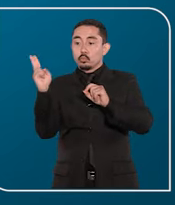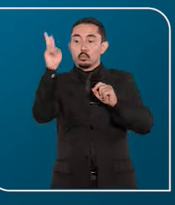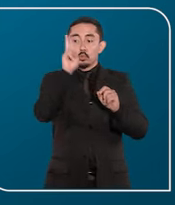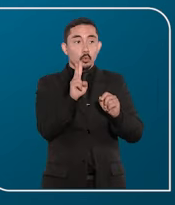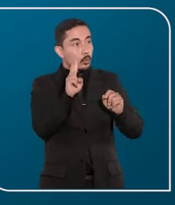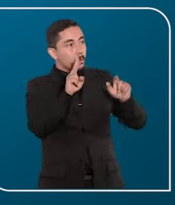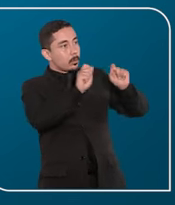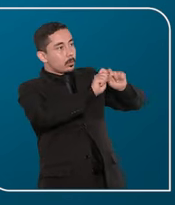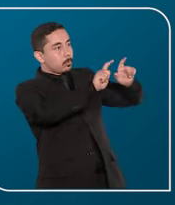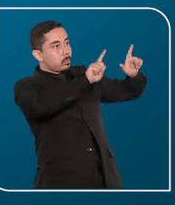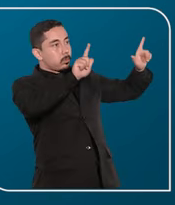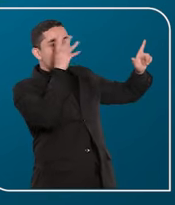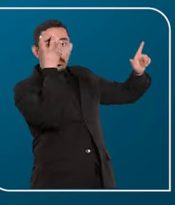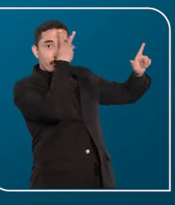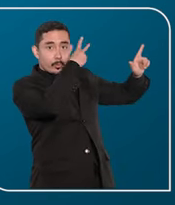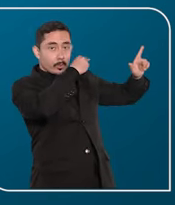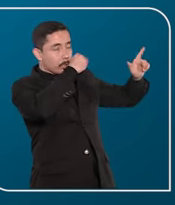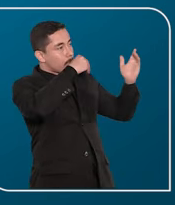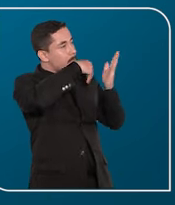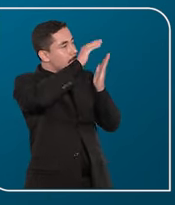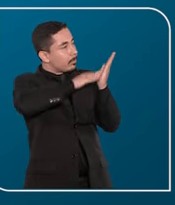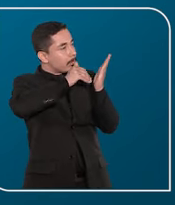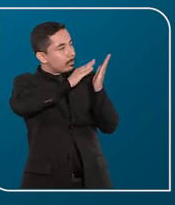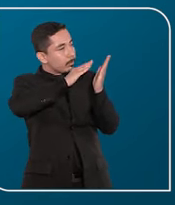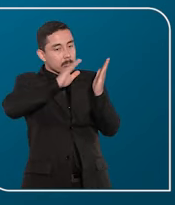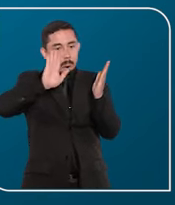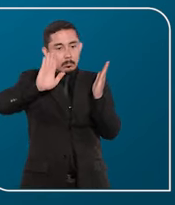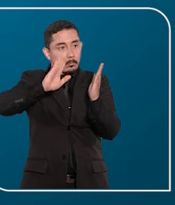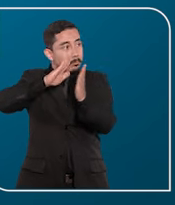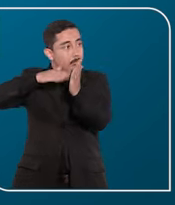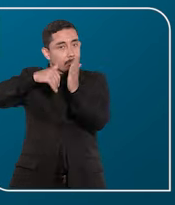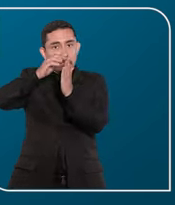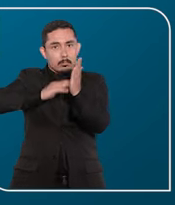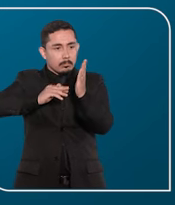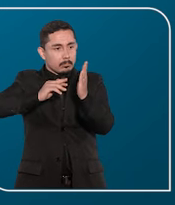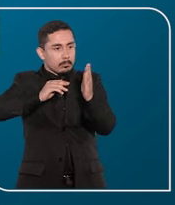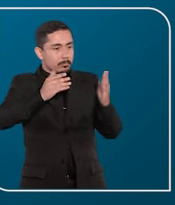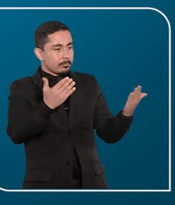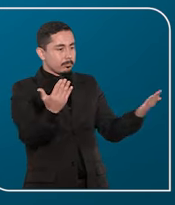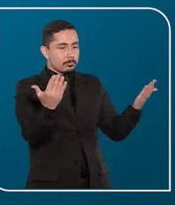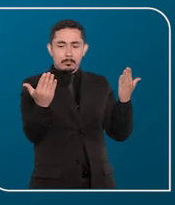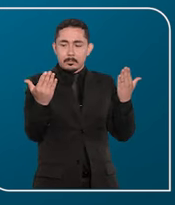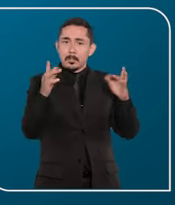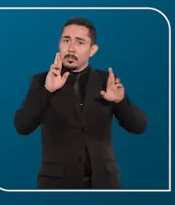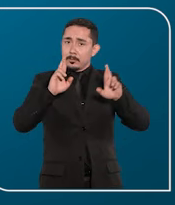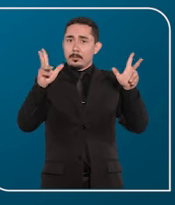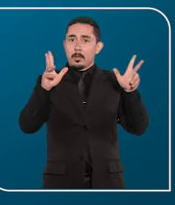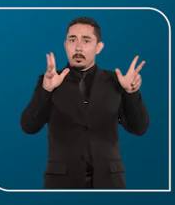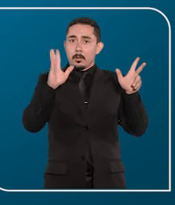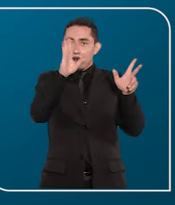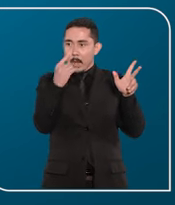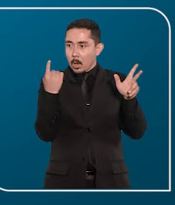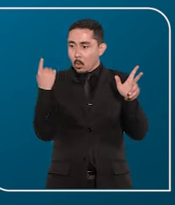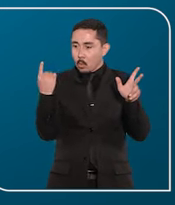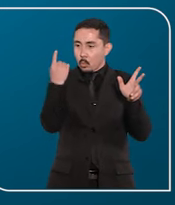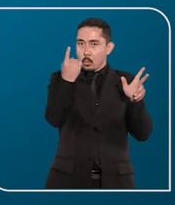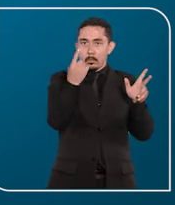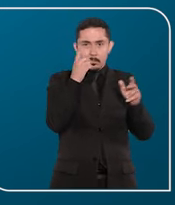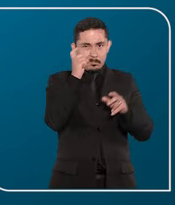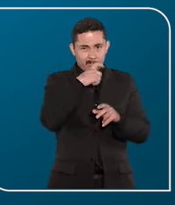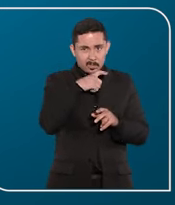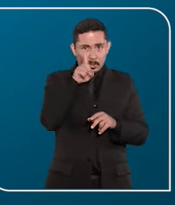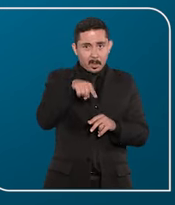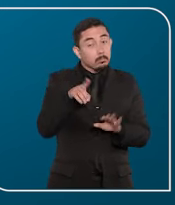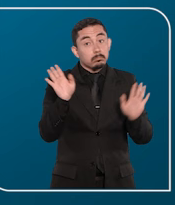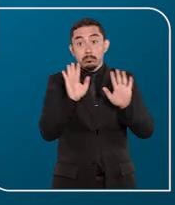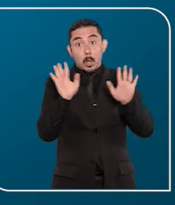apresentar paisagens diferentes. Mas nenhum deles está mentindo. São visões da realidade. O direito tem isso. As pessoas têm